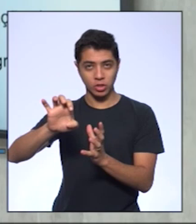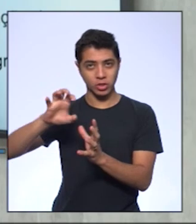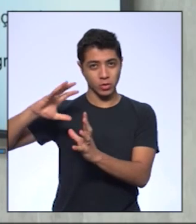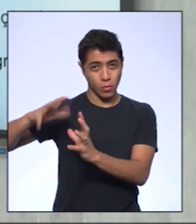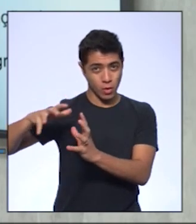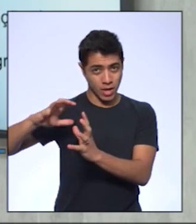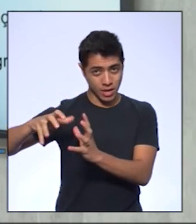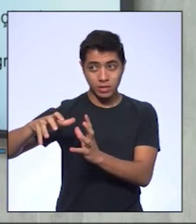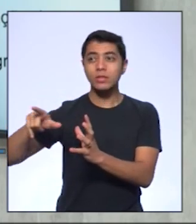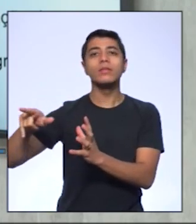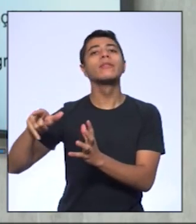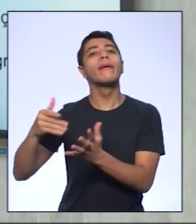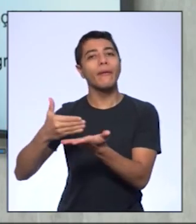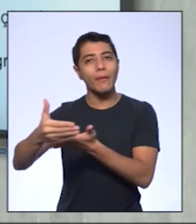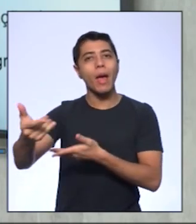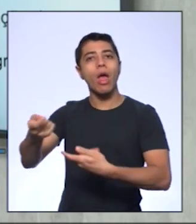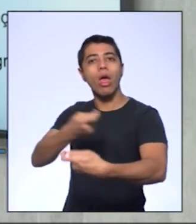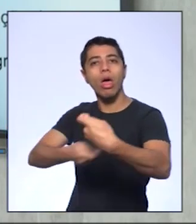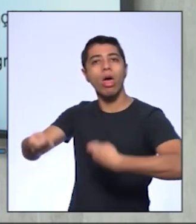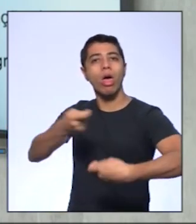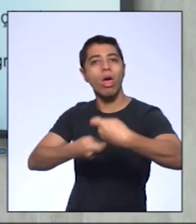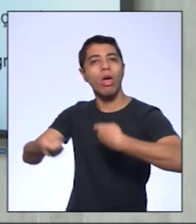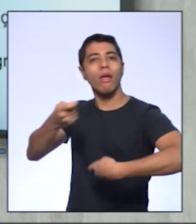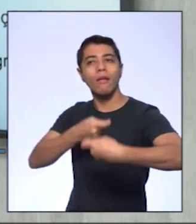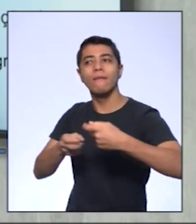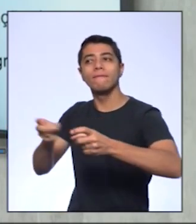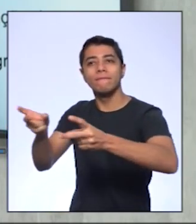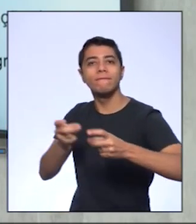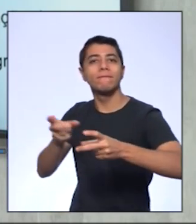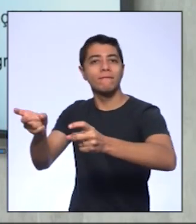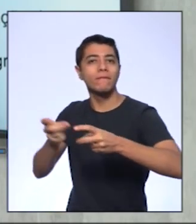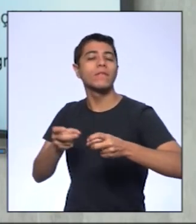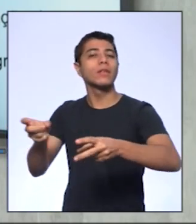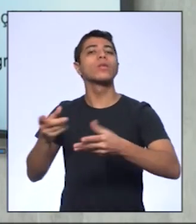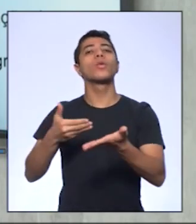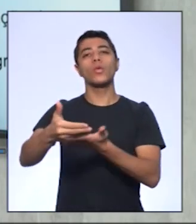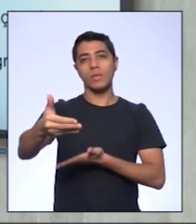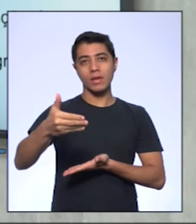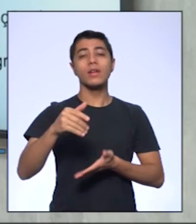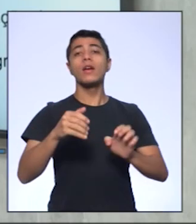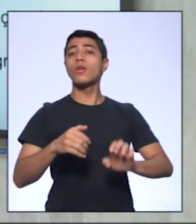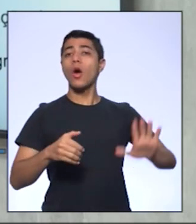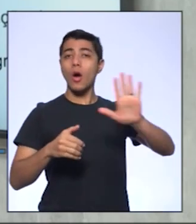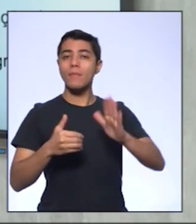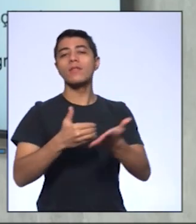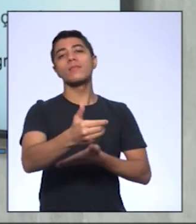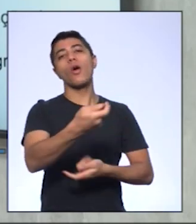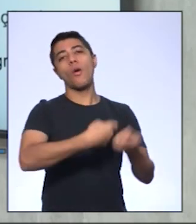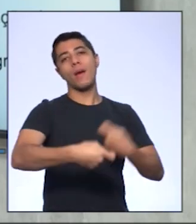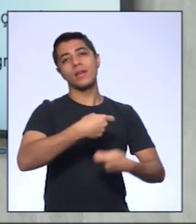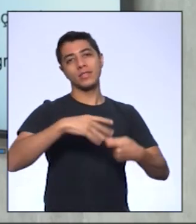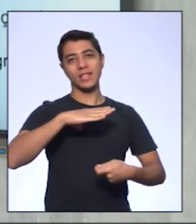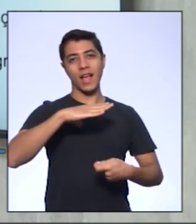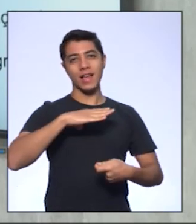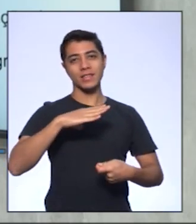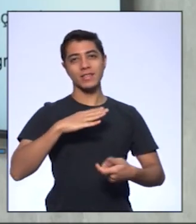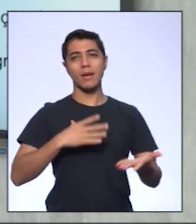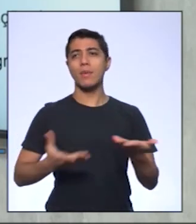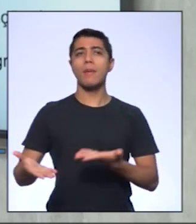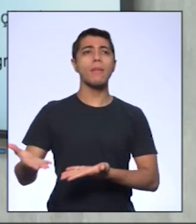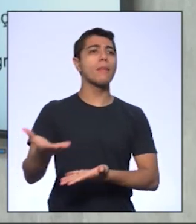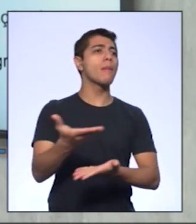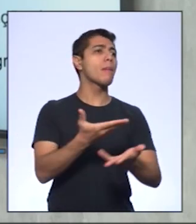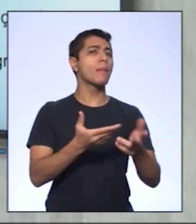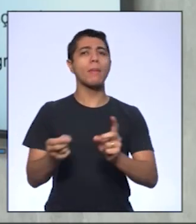mercadoria. E isso faz com que surja na Europa o comércio e as cidades. Conseguiu avaliar a linha do tempo? Fez sentido na sua cabeça?